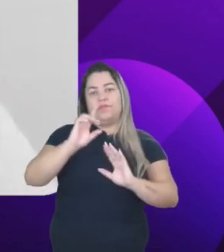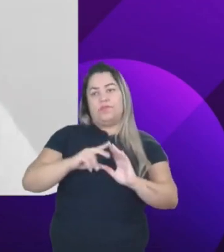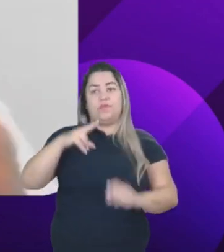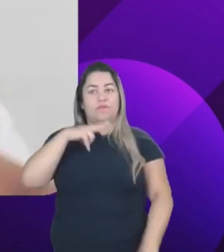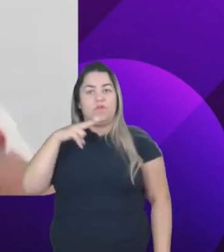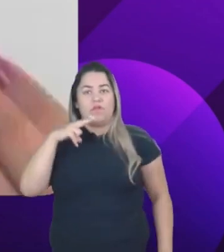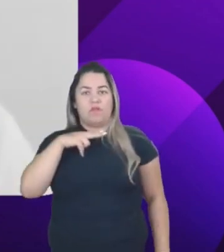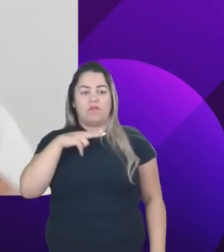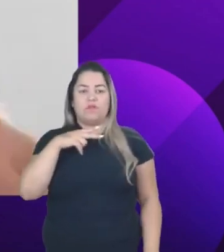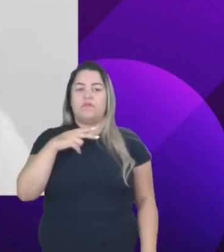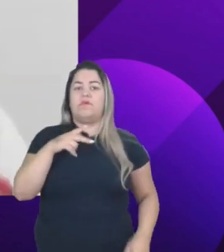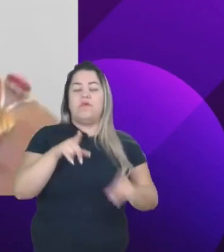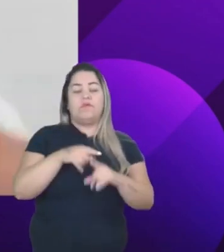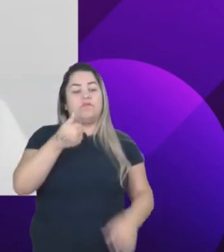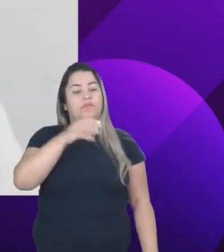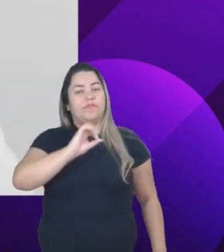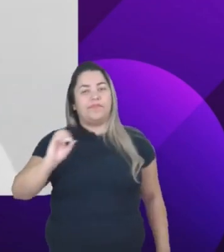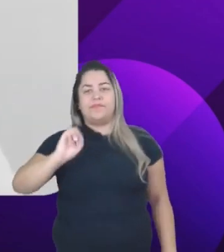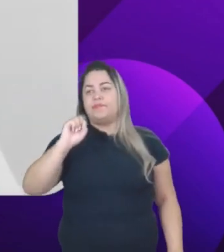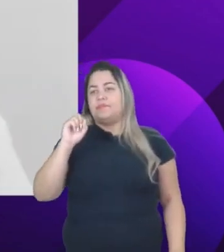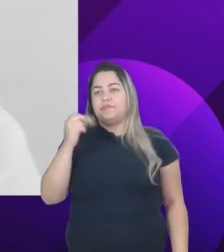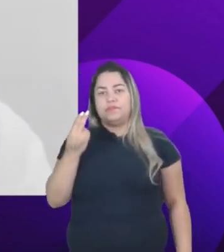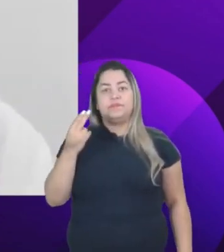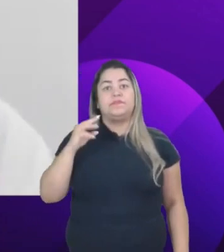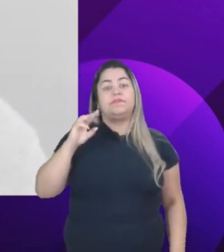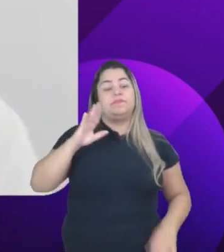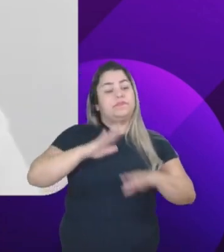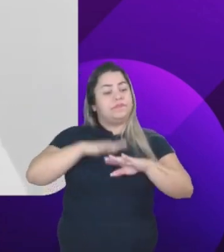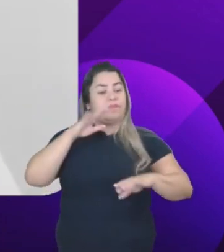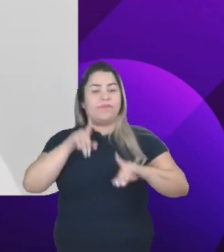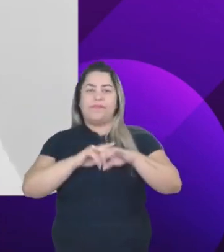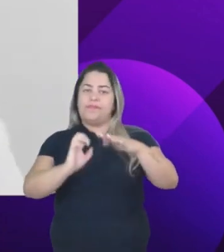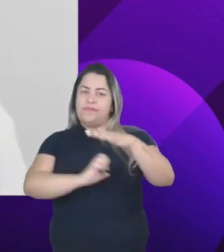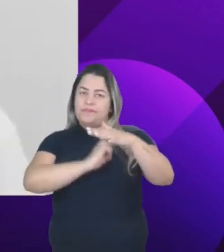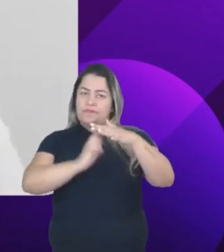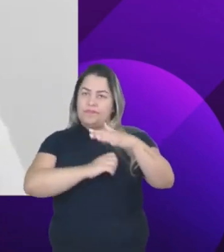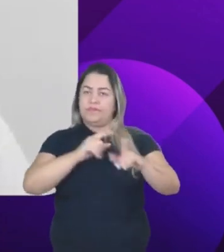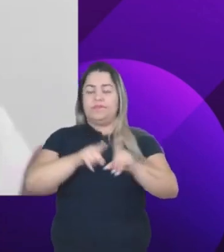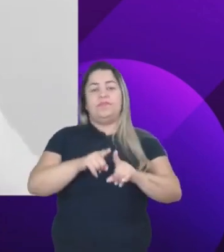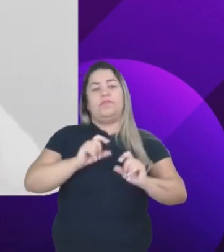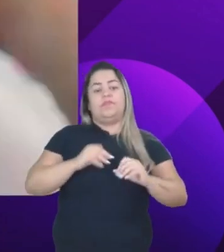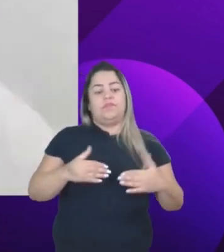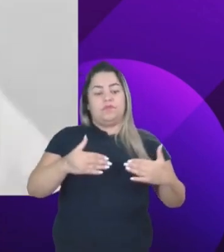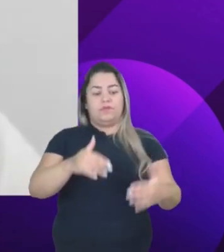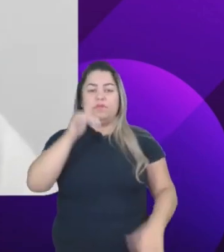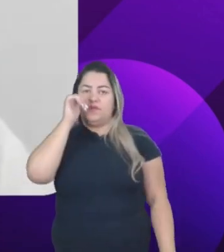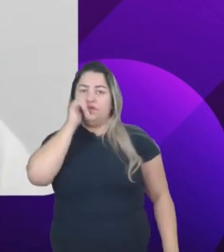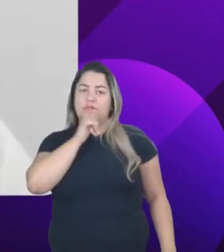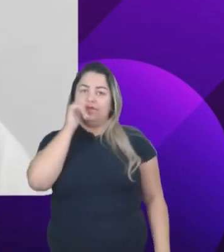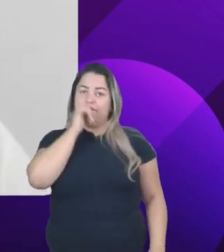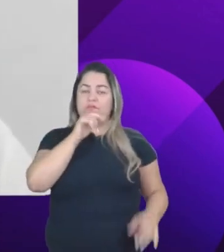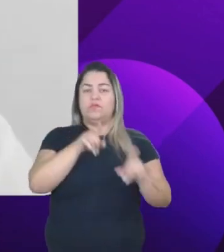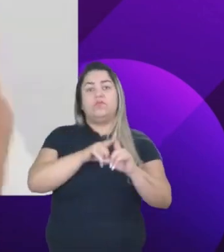privado, com 100 ou mais empregados, que não apresentarem esses dados para o Ministério, né, das Mulheres, principalmente, mas no âmbito do